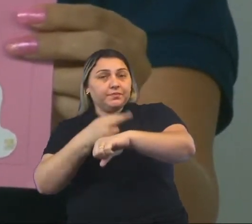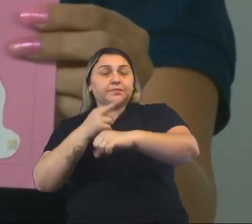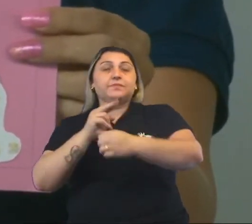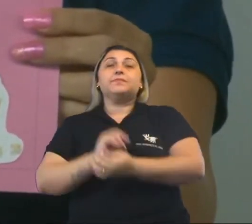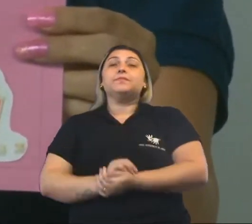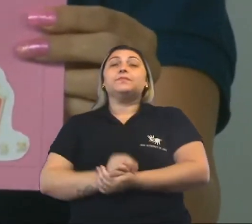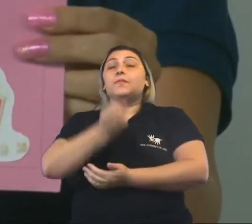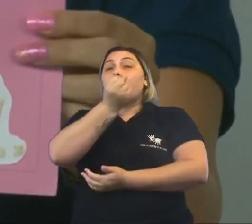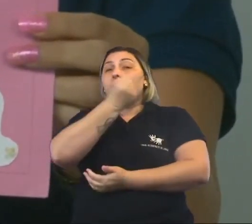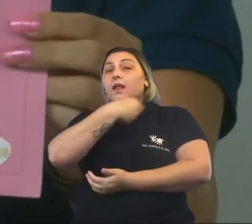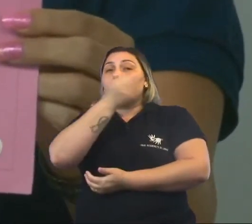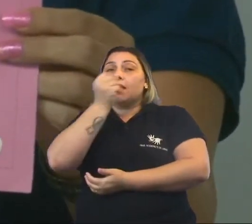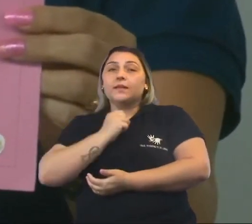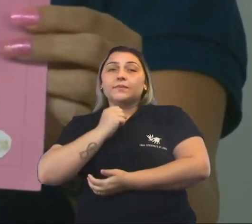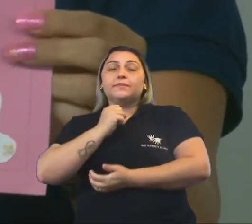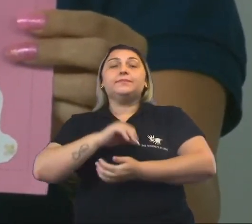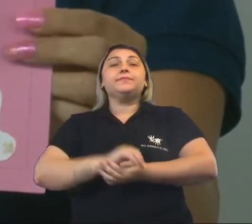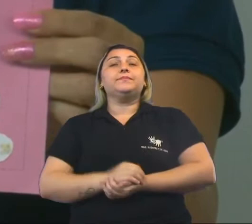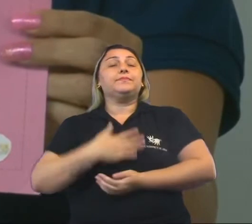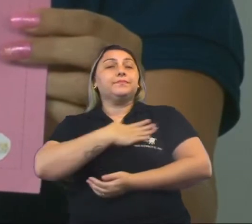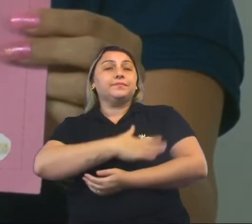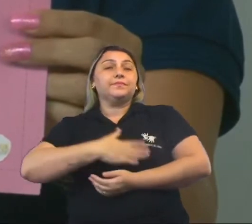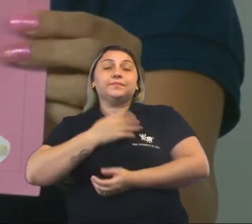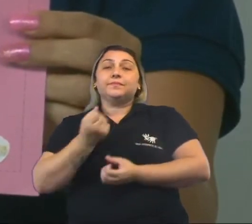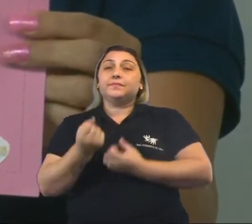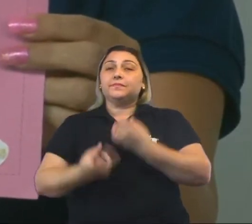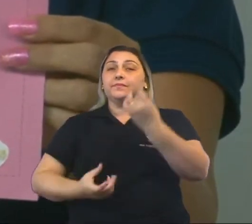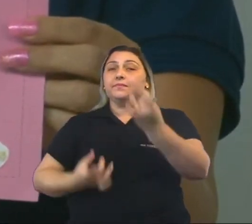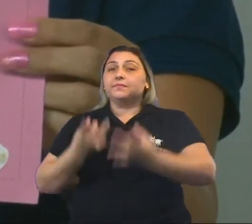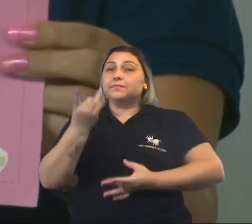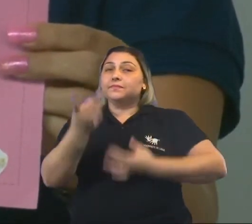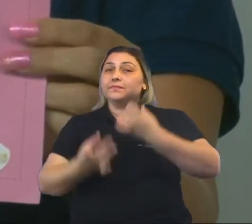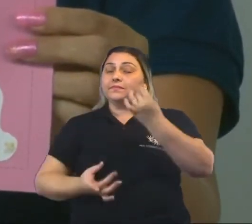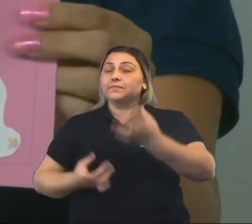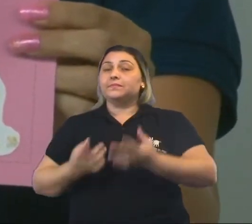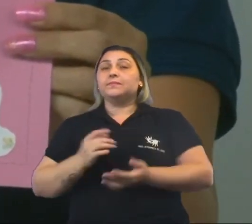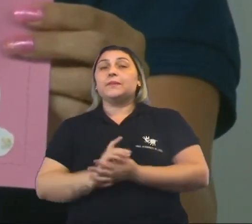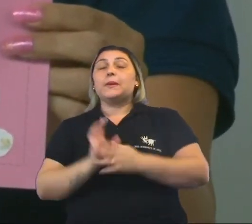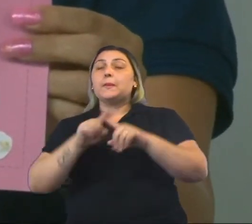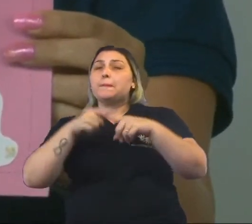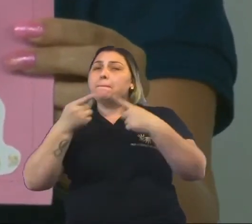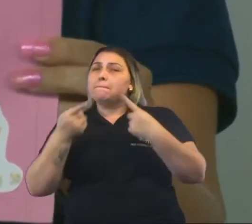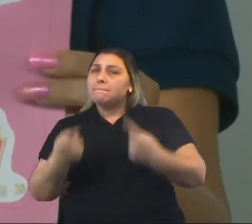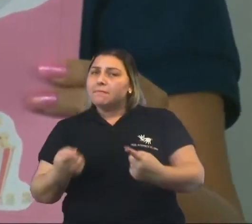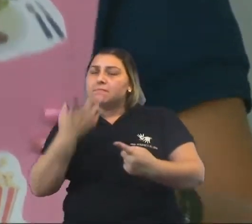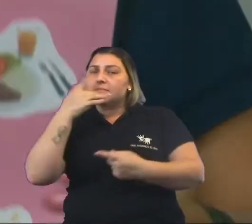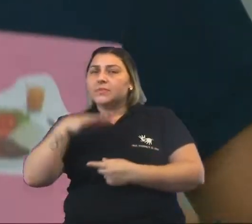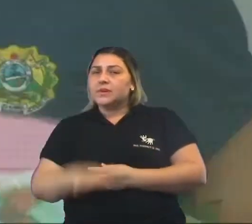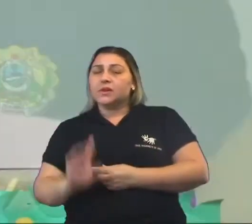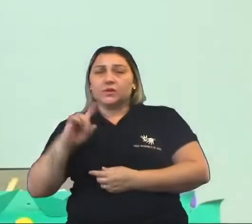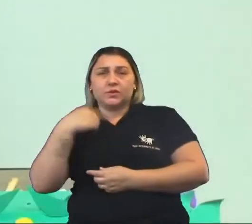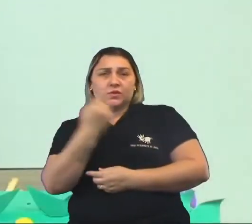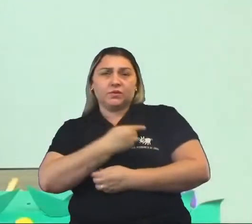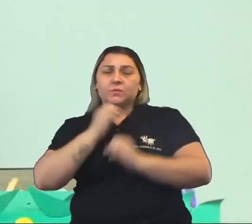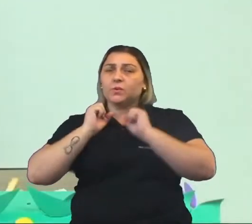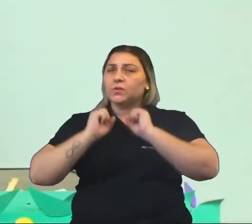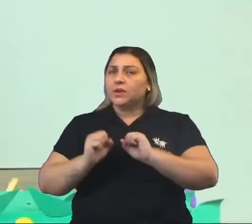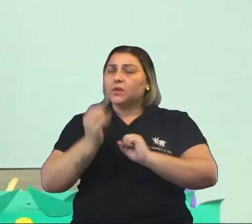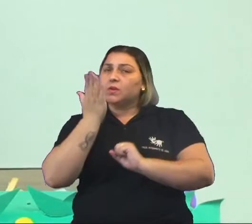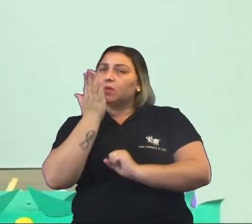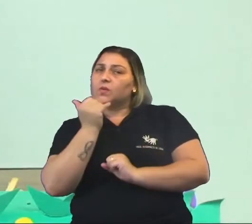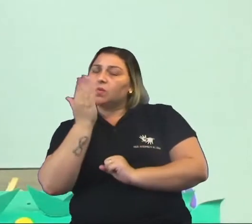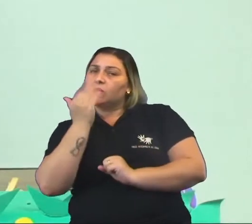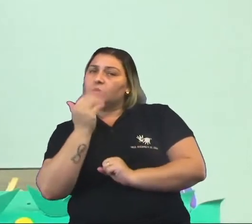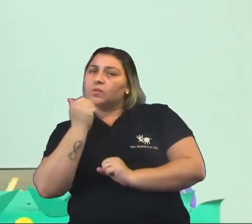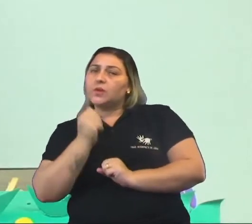de sorvete, gosto de pipoca. Mas será, crianças, que nós podemos nos